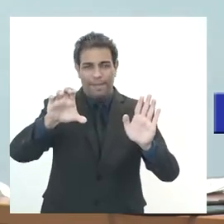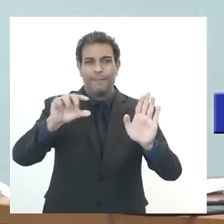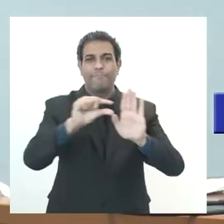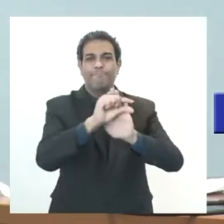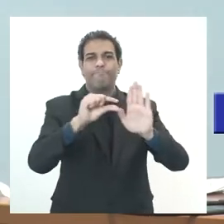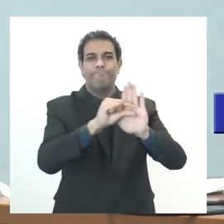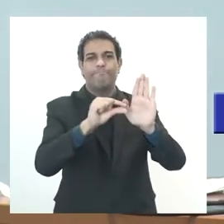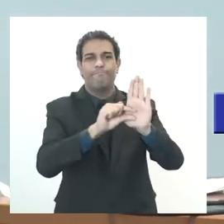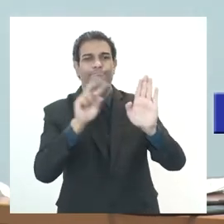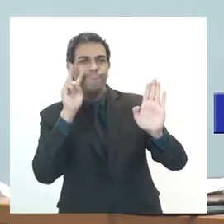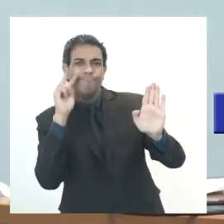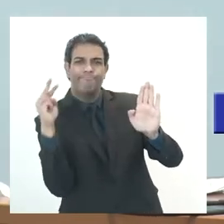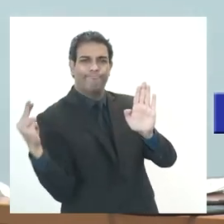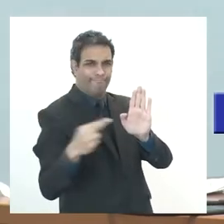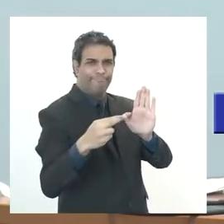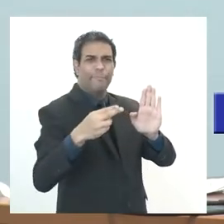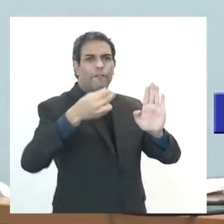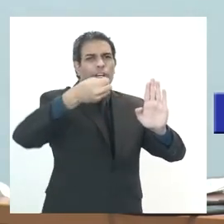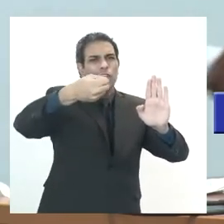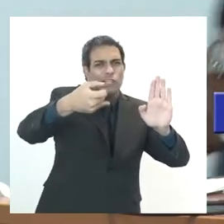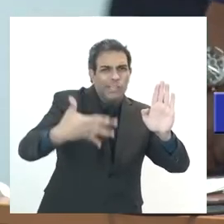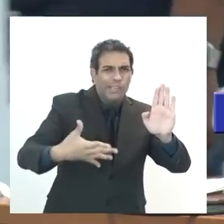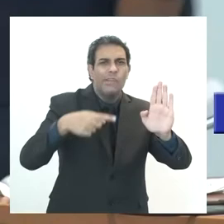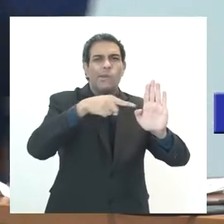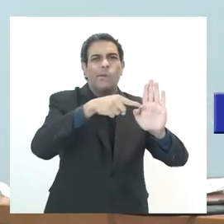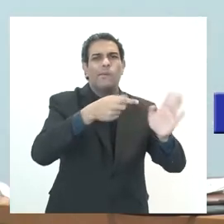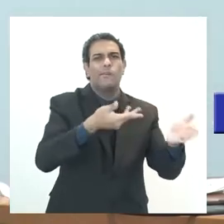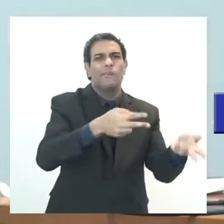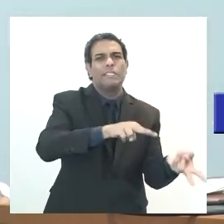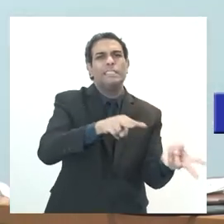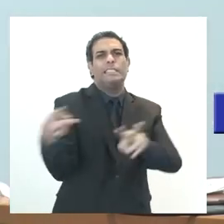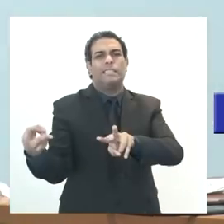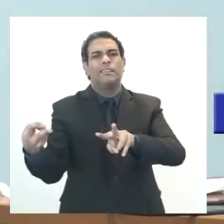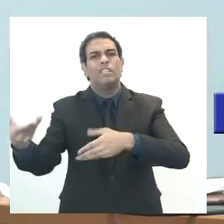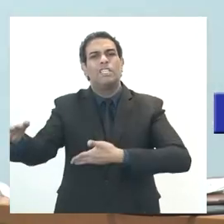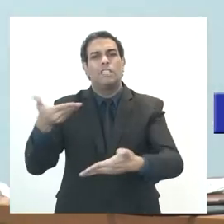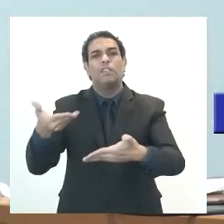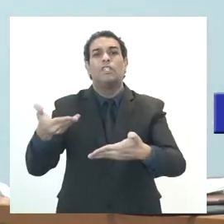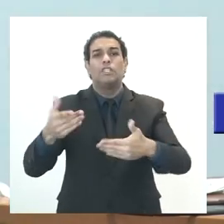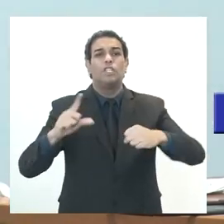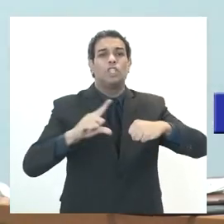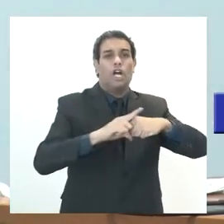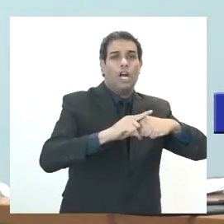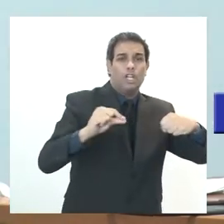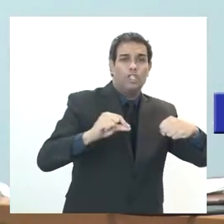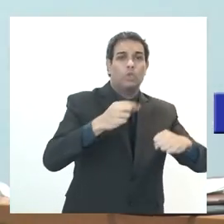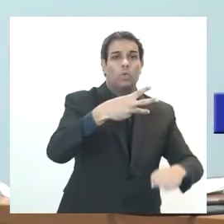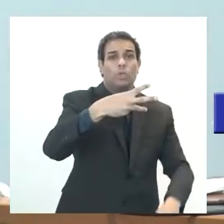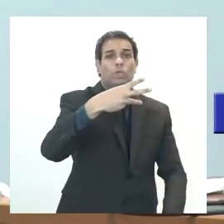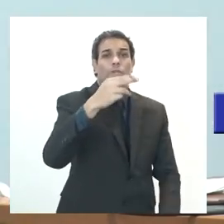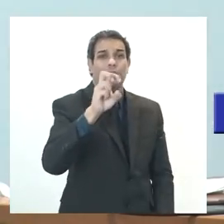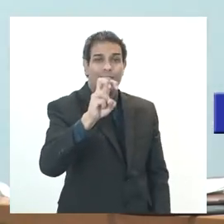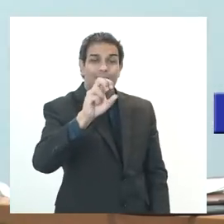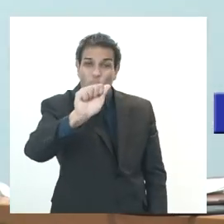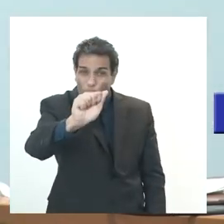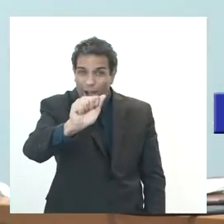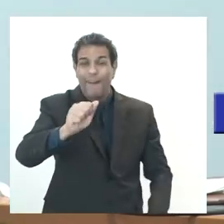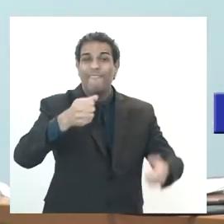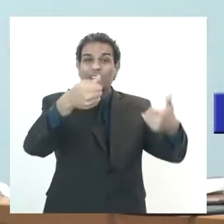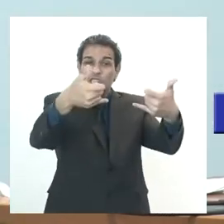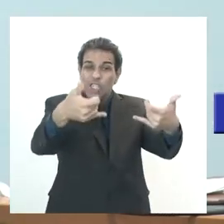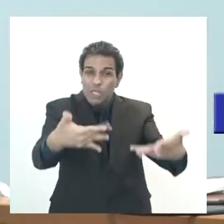mais em relação à a transferência de serviço para lá no artigo 37 a na dizendo lá